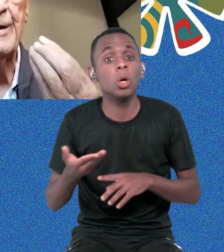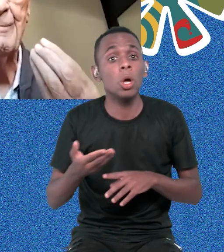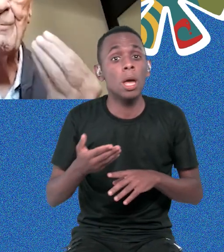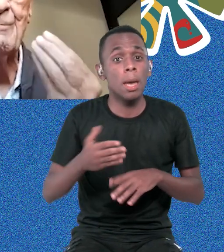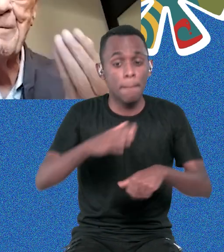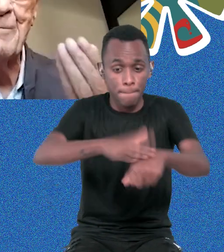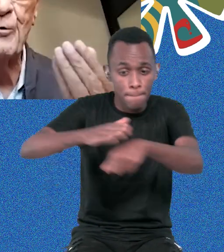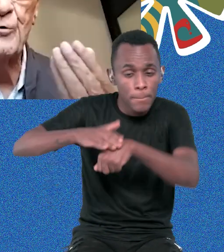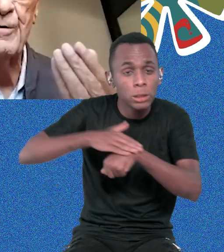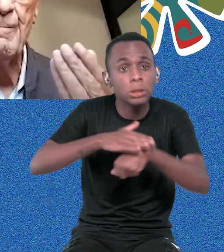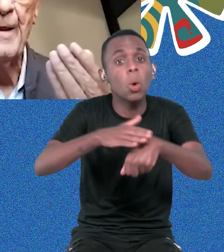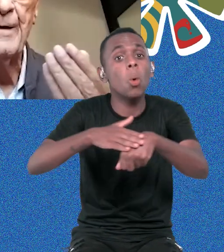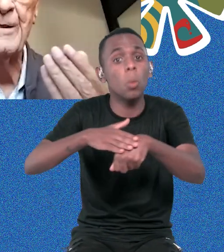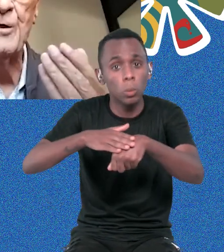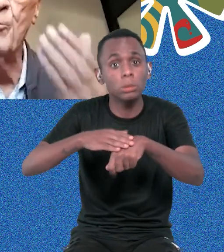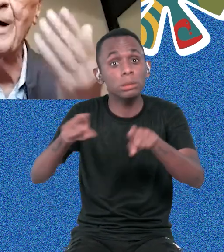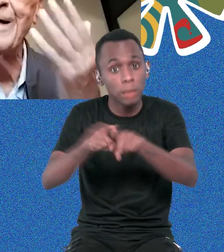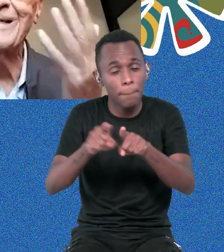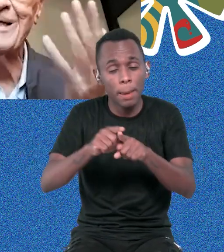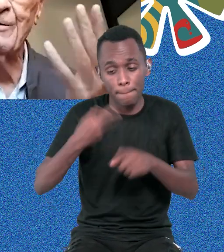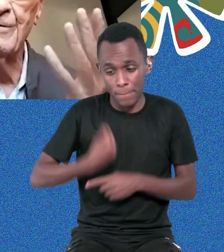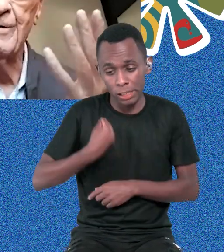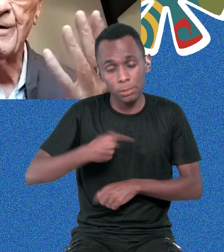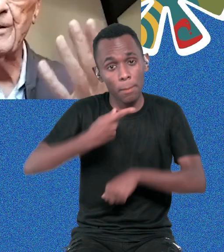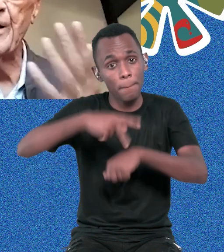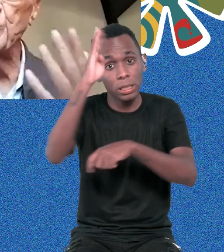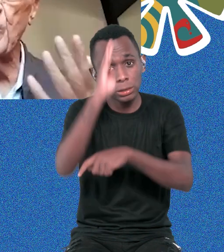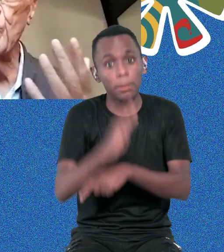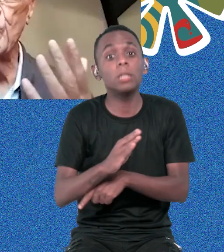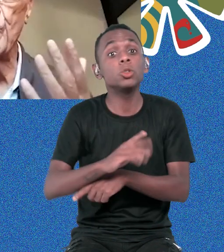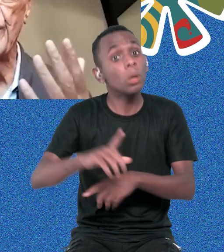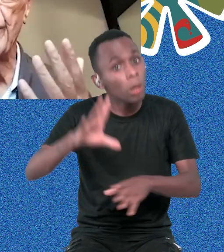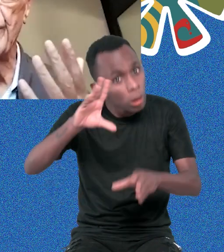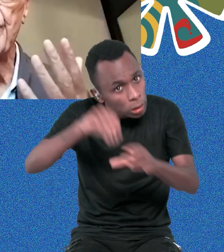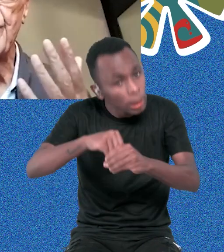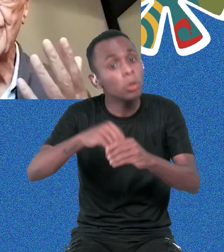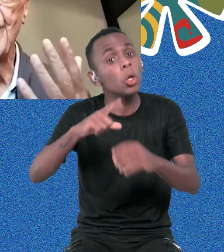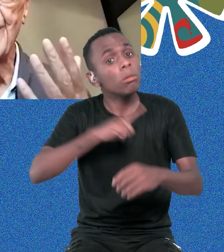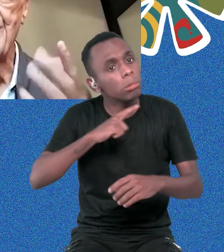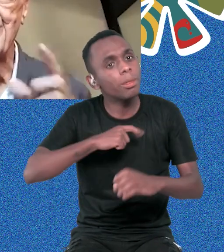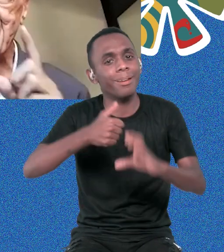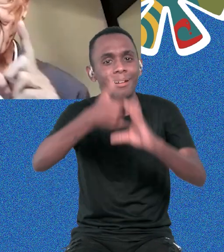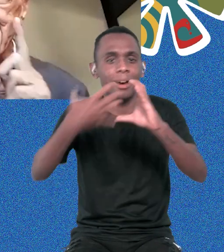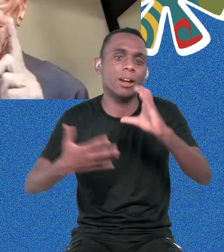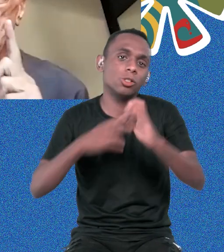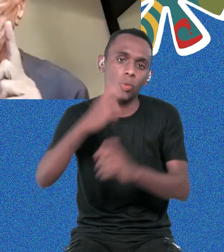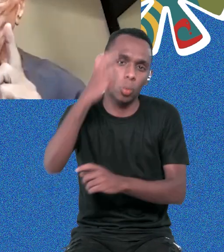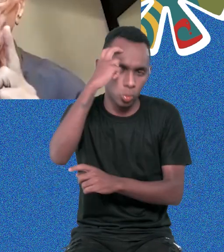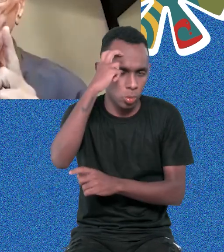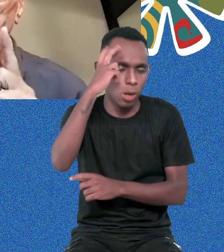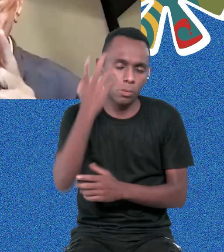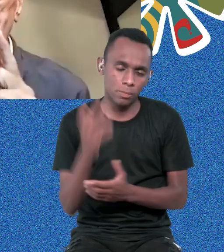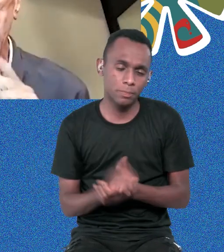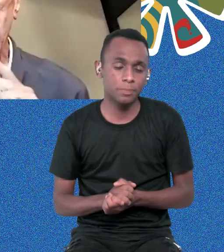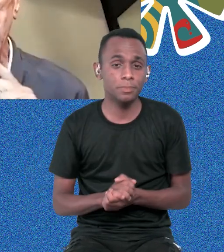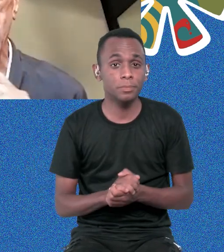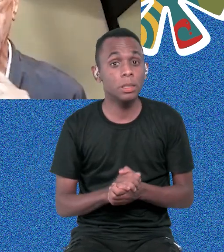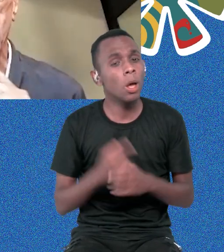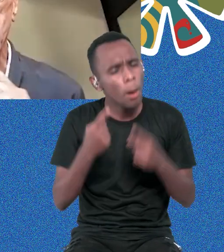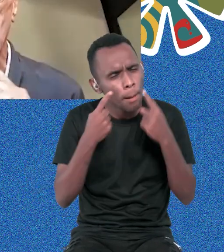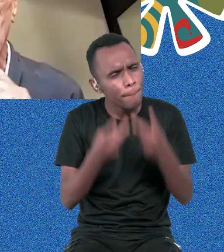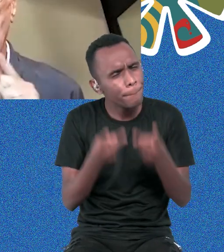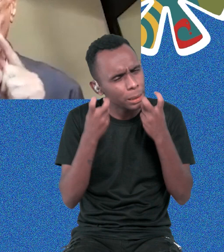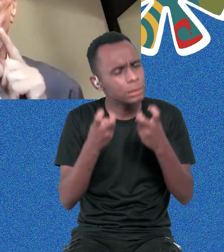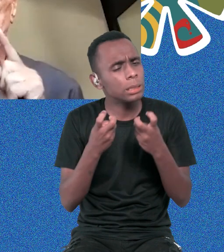sujeitos, membros de uma nação que tem sua cultura. Mas veja, aí é um ponto muito